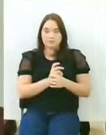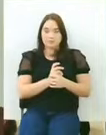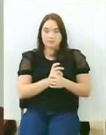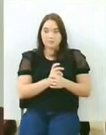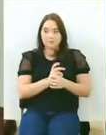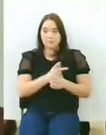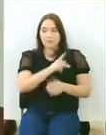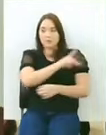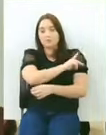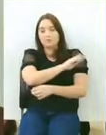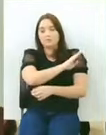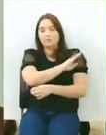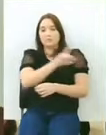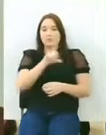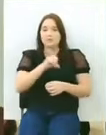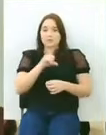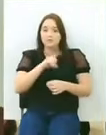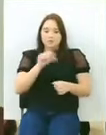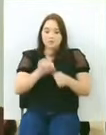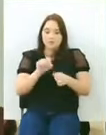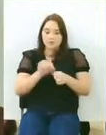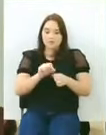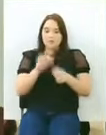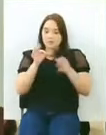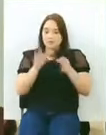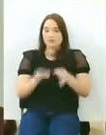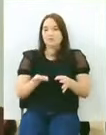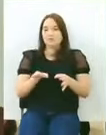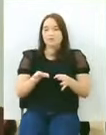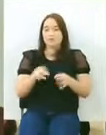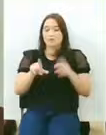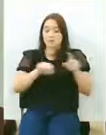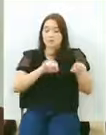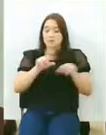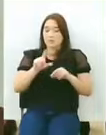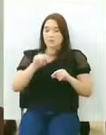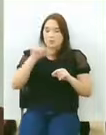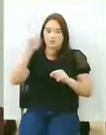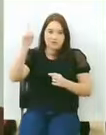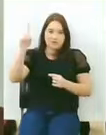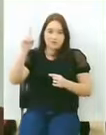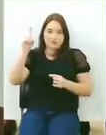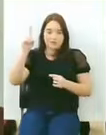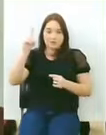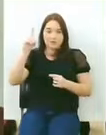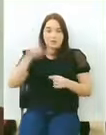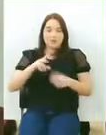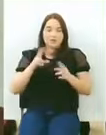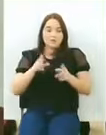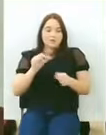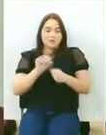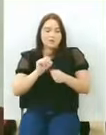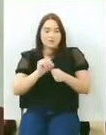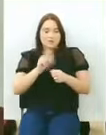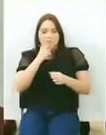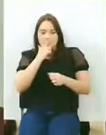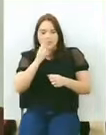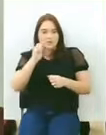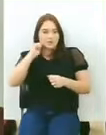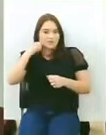Os presbíteros são dominadores da igreja, agem como dominadores da igreja quando agem muito mais